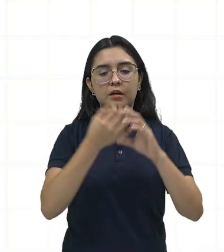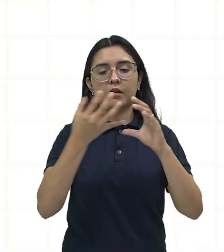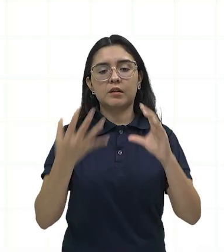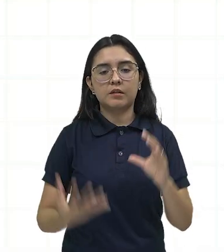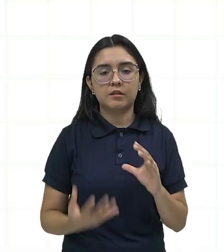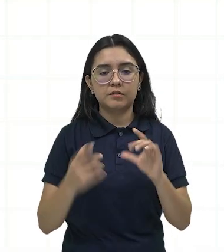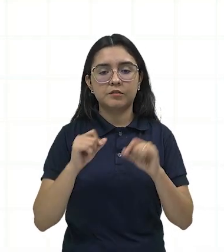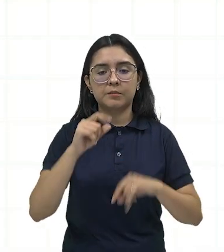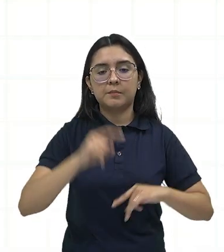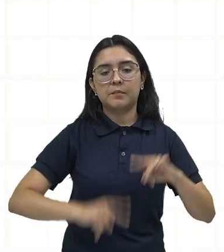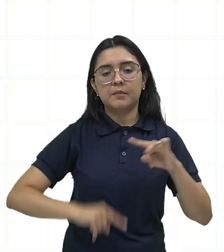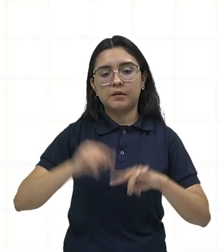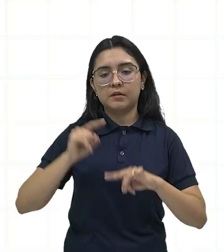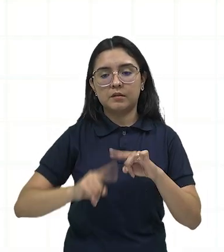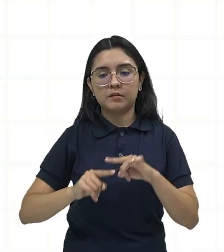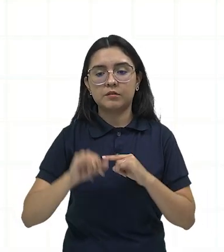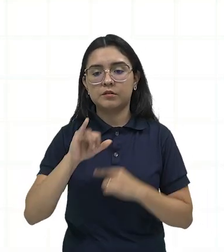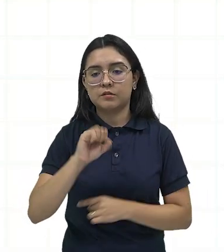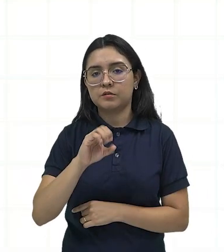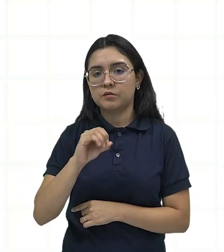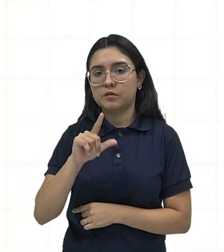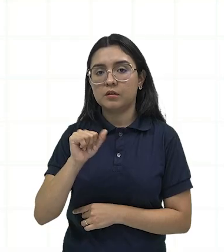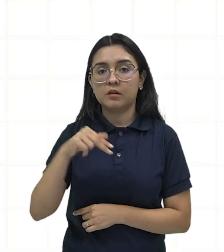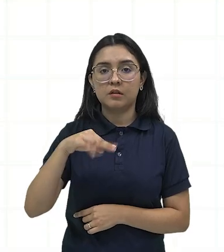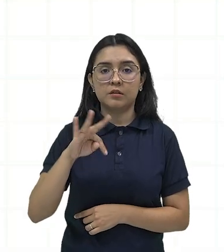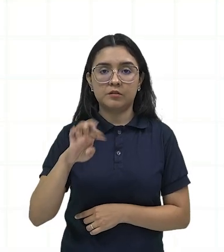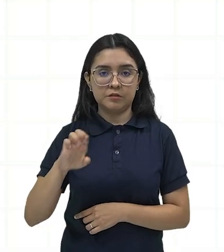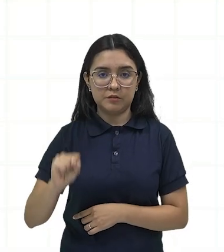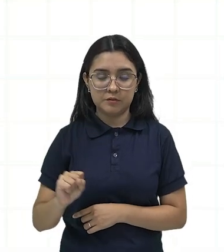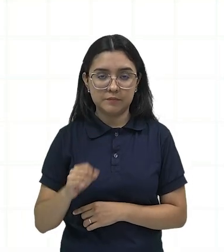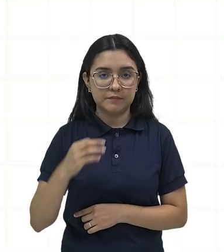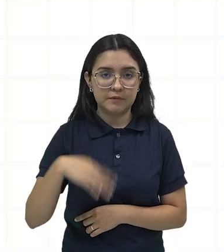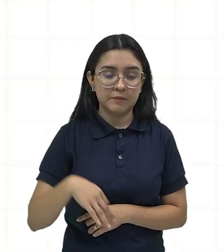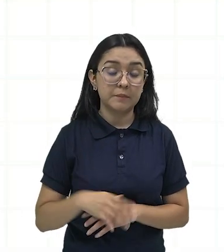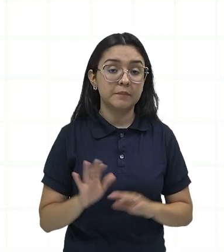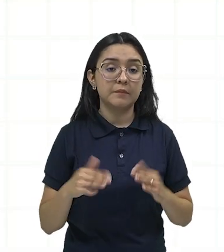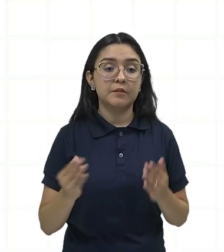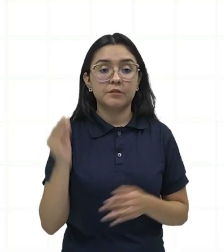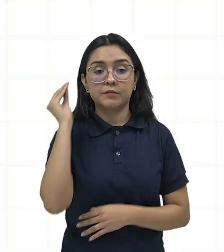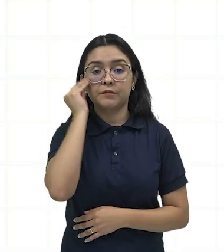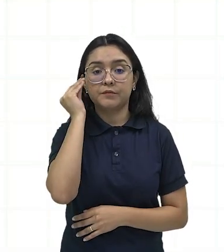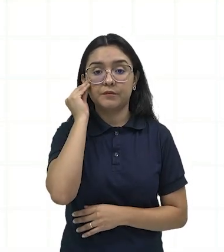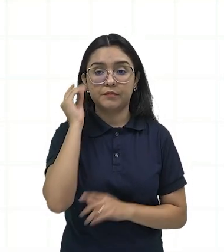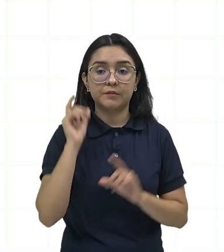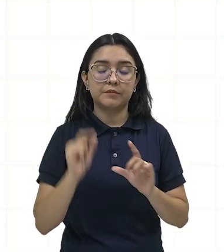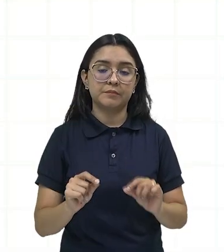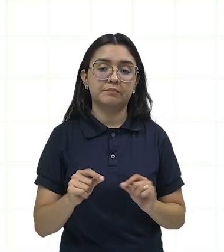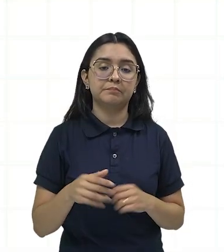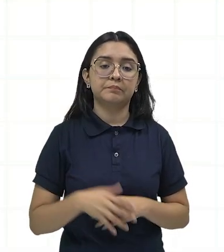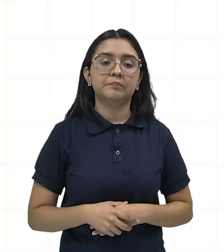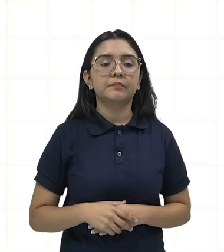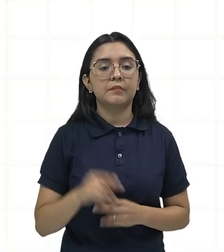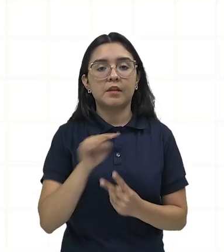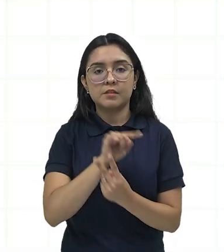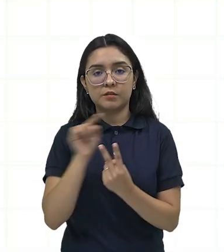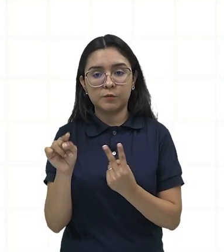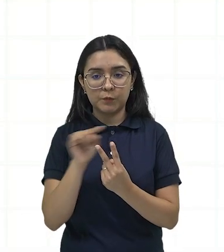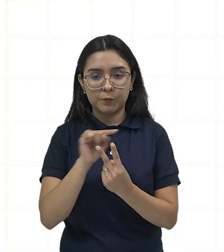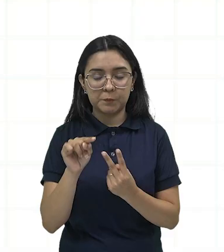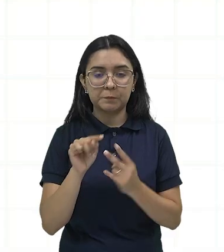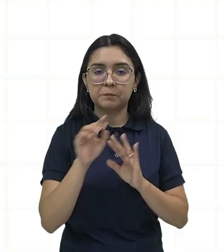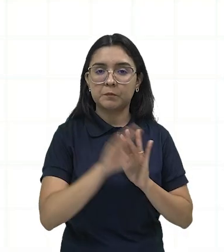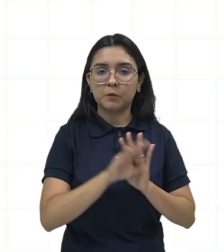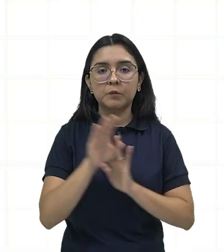de materiais isolantes, certo? Então, nós vimos aí, conhecemos melhor essas duas